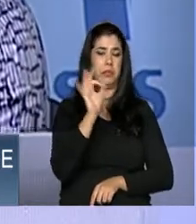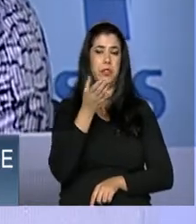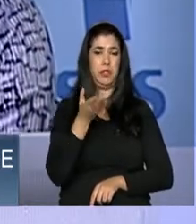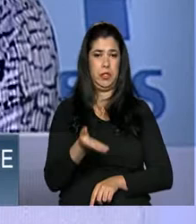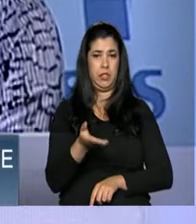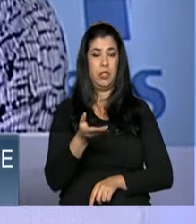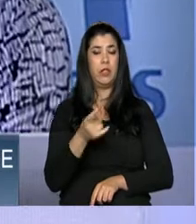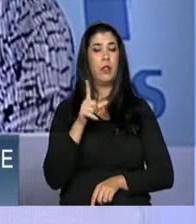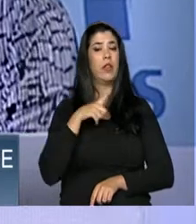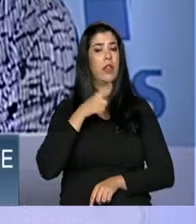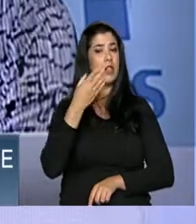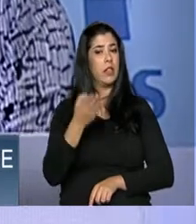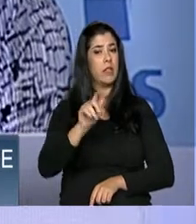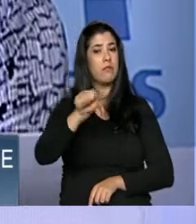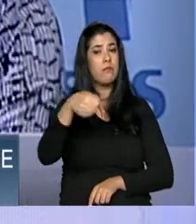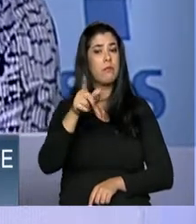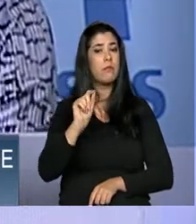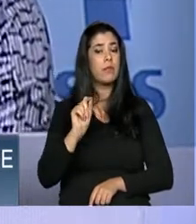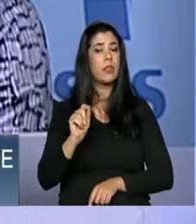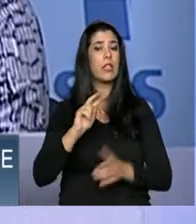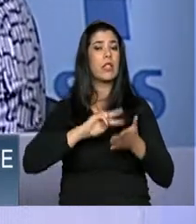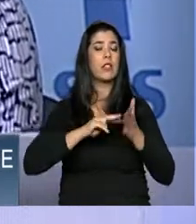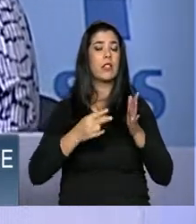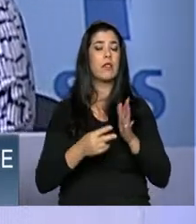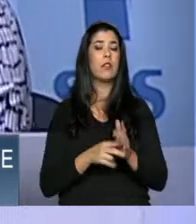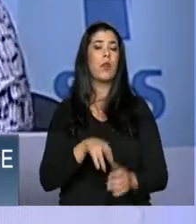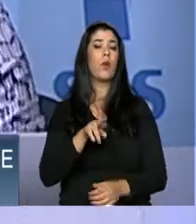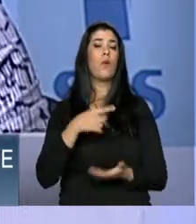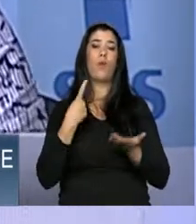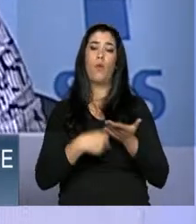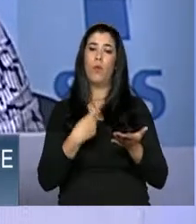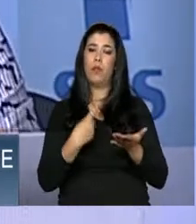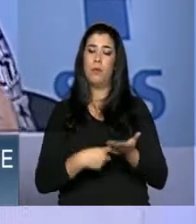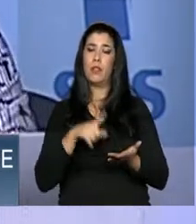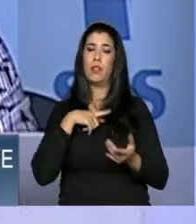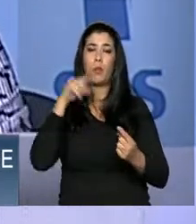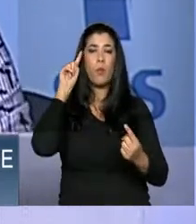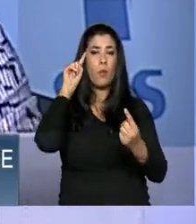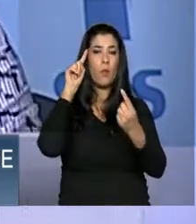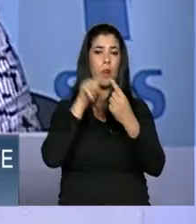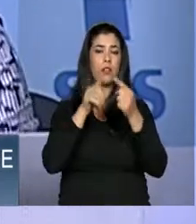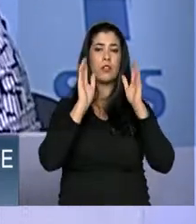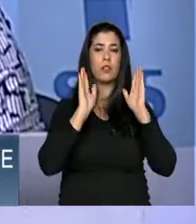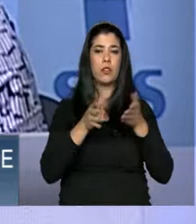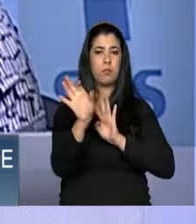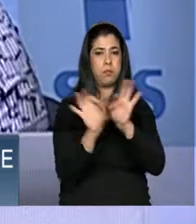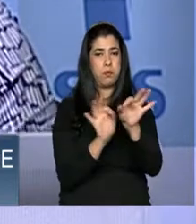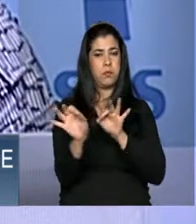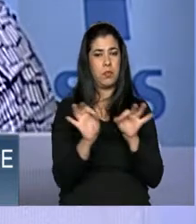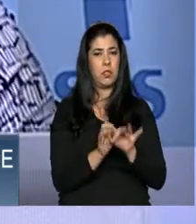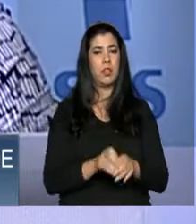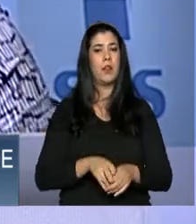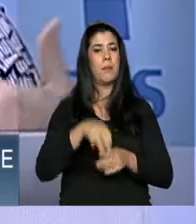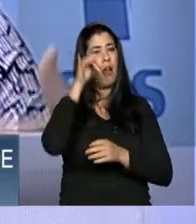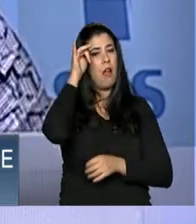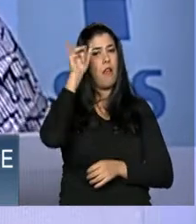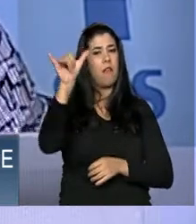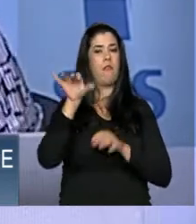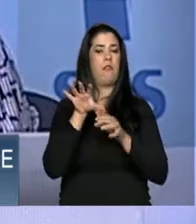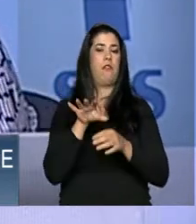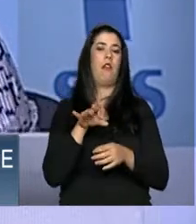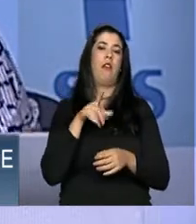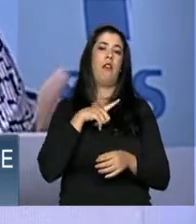um compromisso, inclusive com meta definida no Plano de Enfrentamento das Doenças Crônicas no Brasil, que